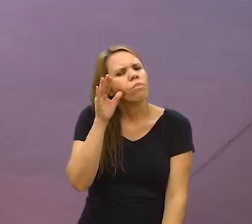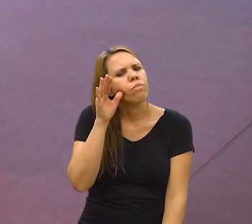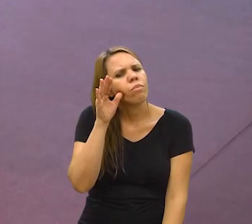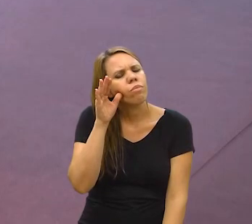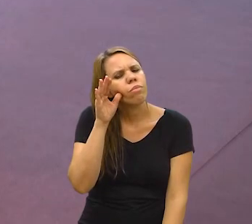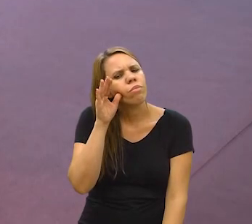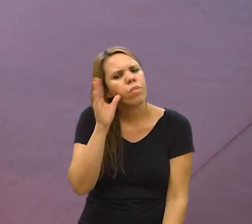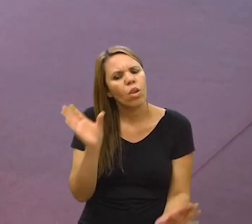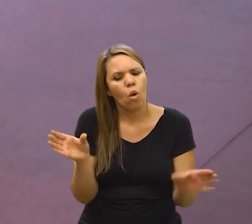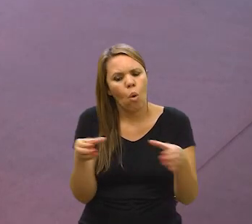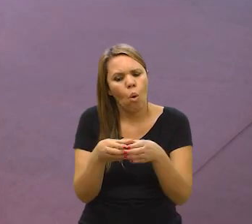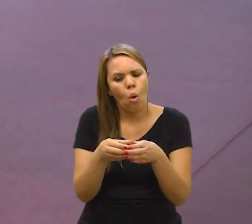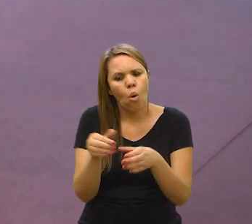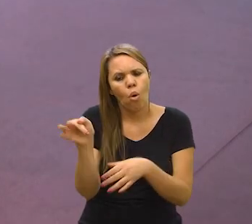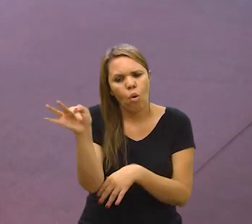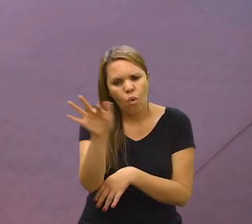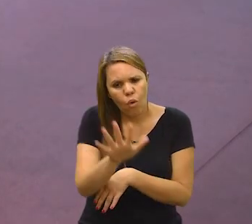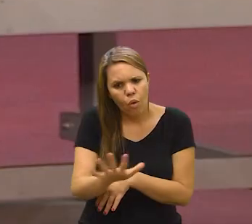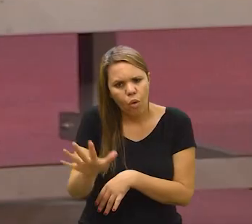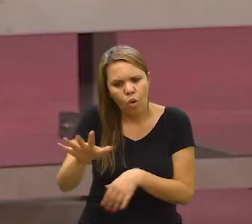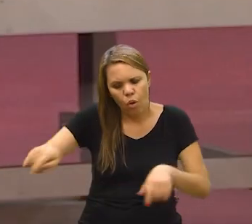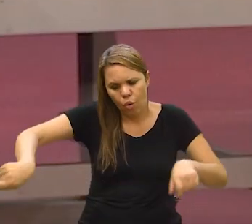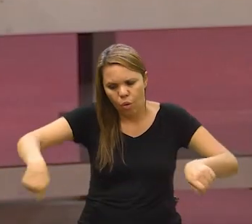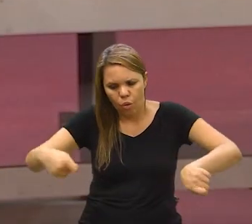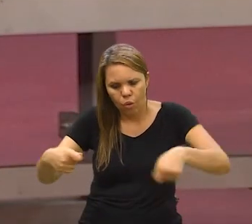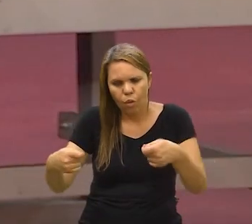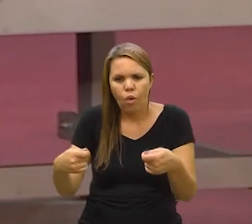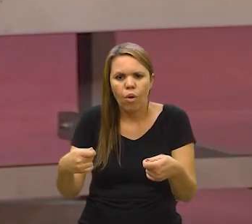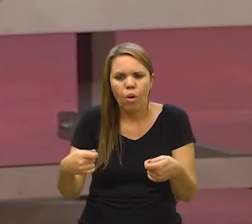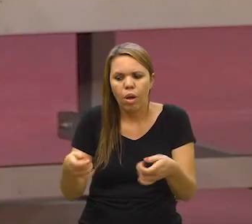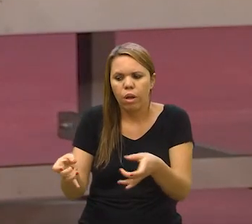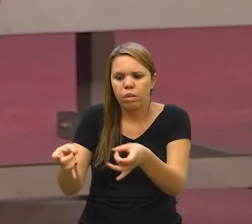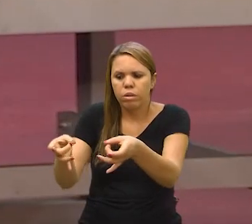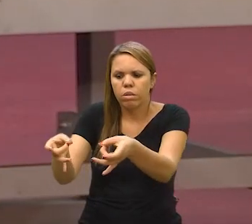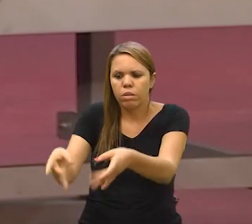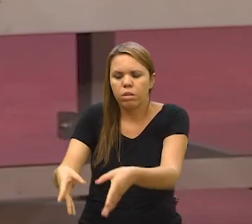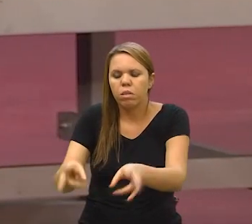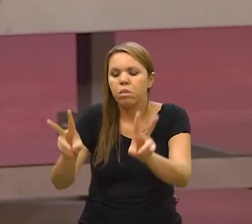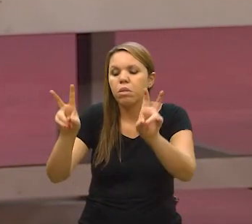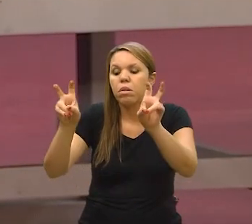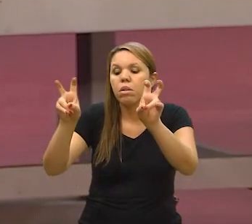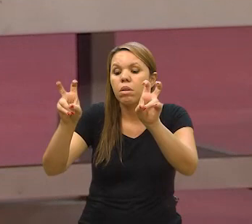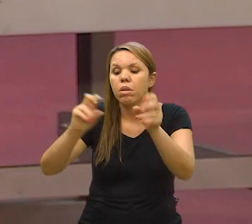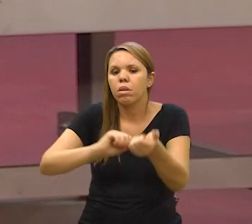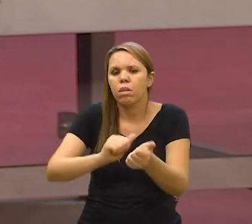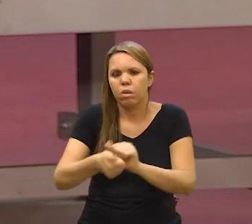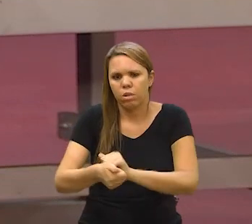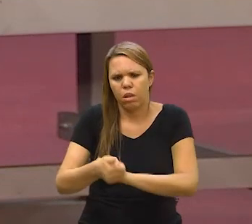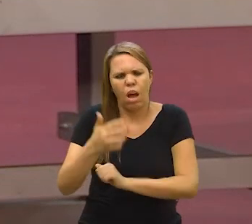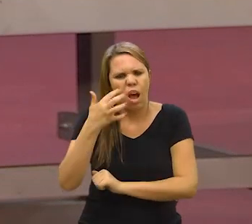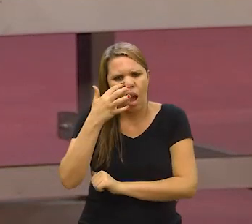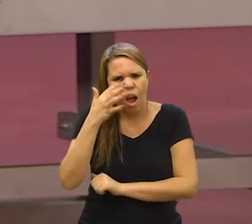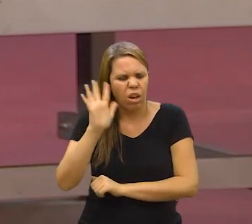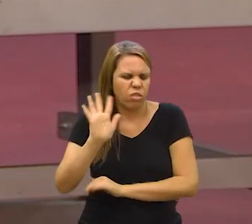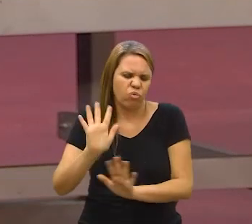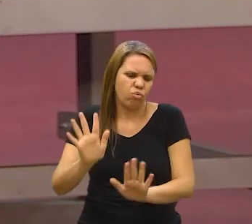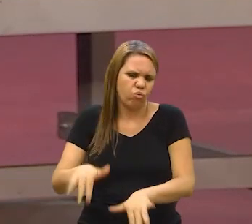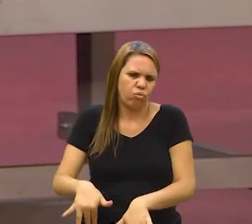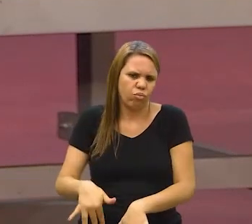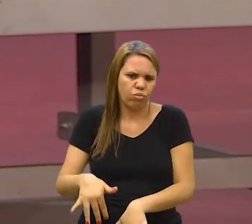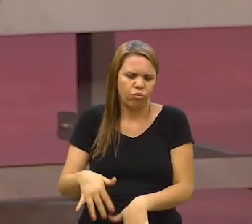A Confederação Brasileira de Mesa Tenistas, ela abandona, entre aspas, os atletas? Eu não acho que é uma questão